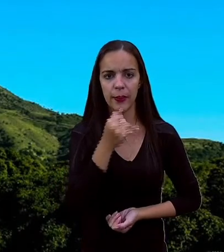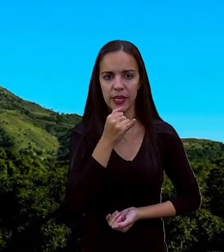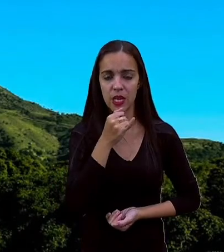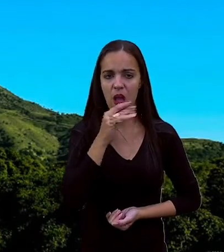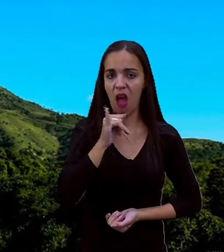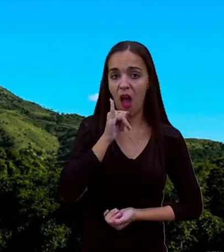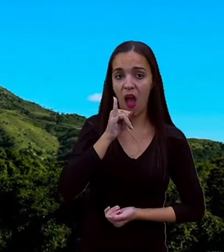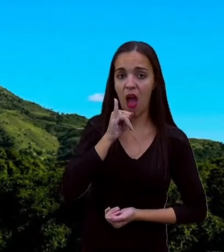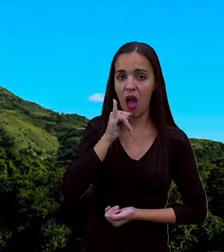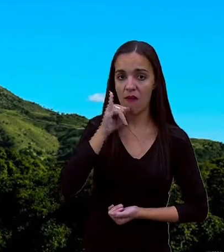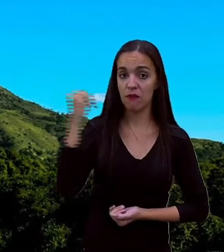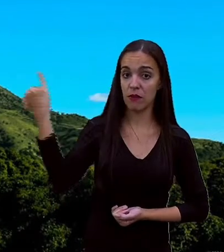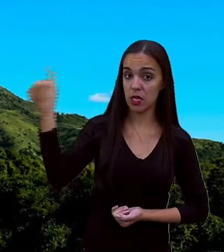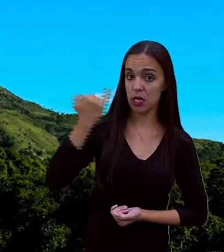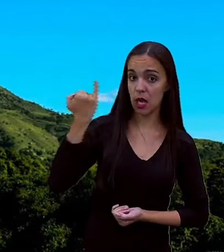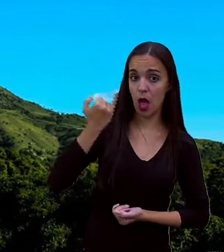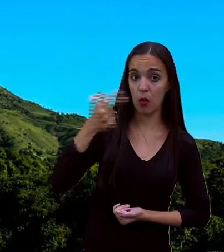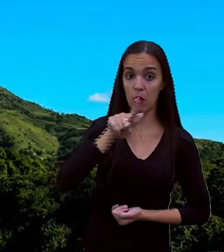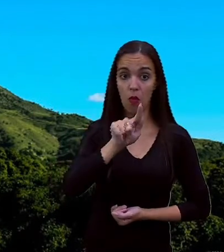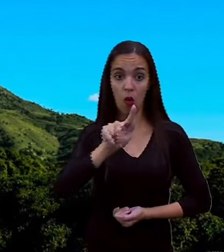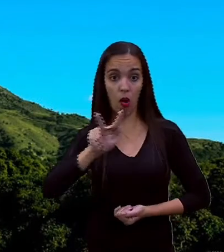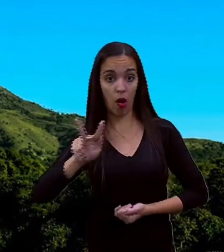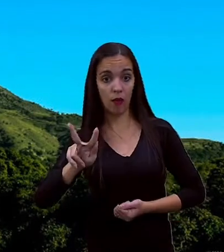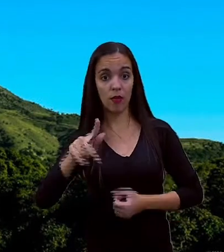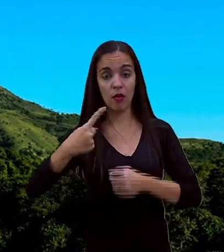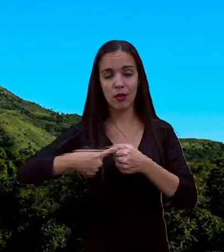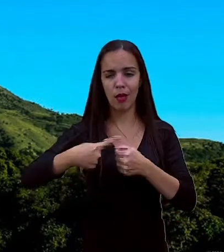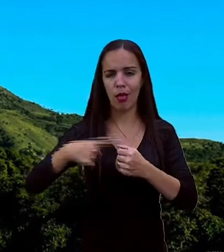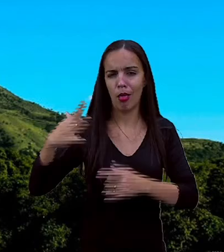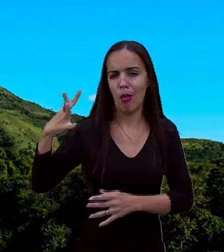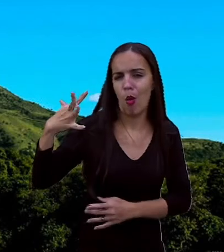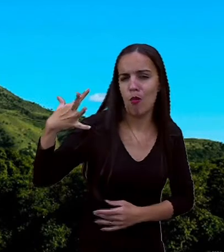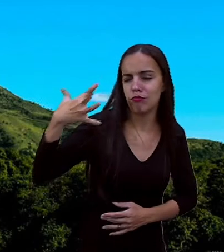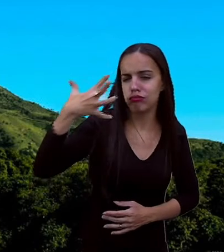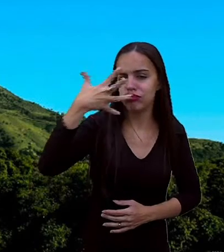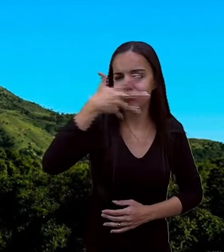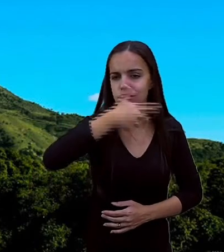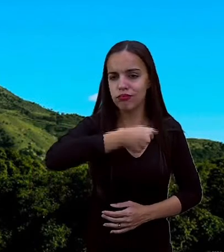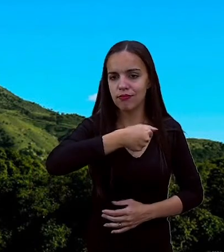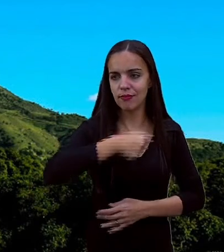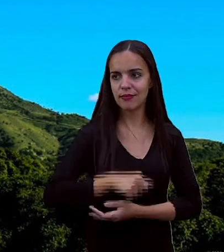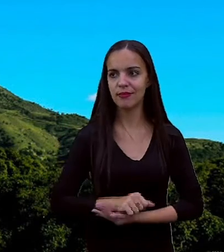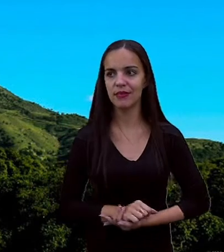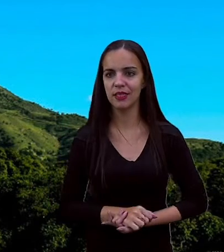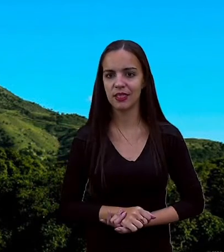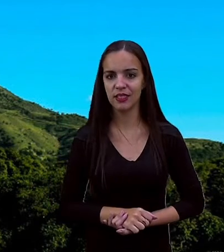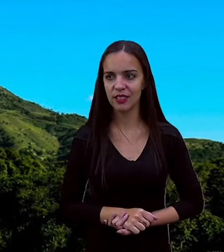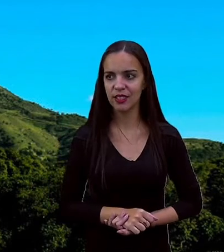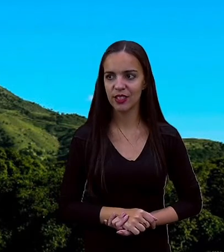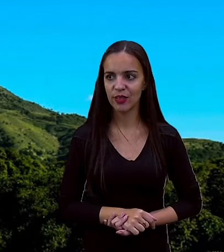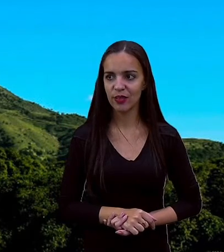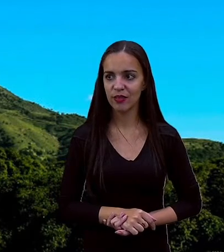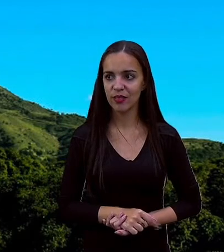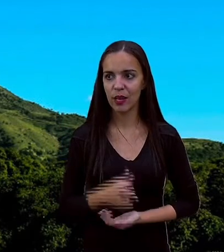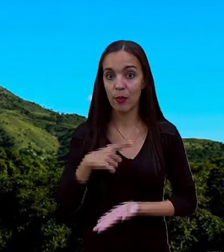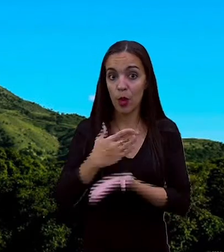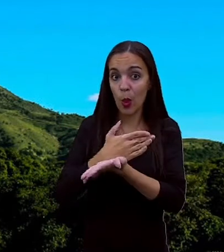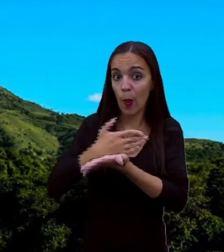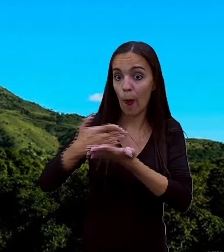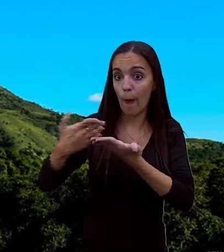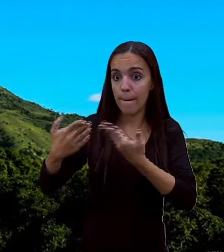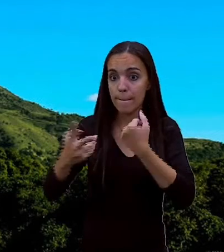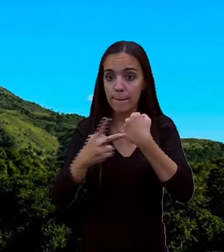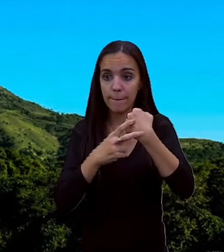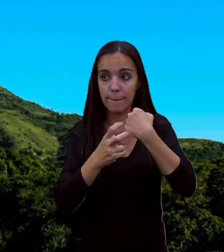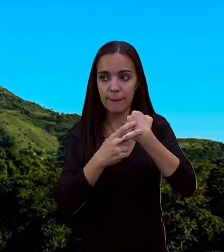Avisaram-me que Governador Valadares é uma cidade bonita. Olha só aí, começou com o